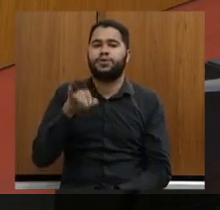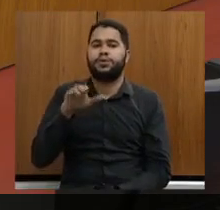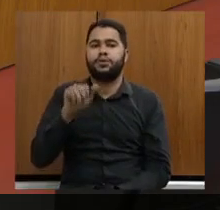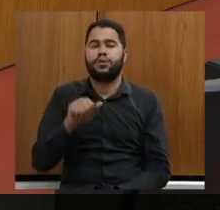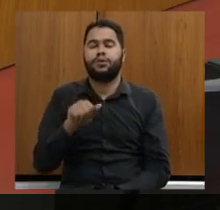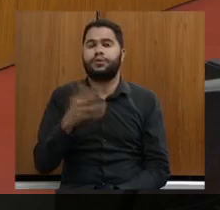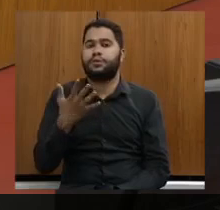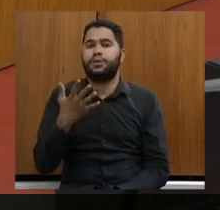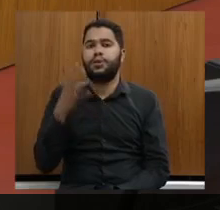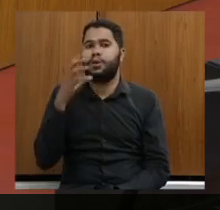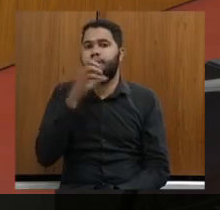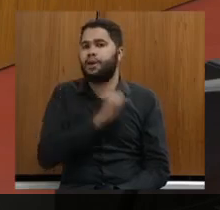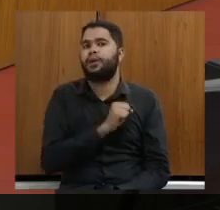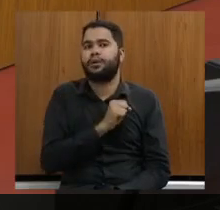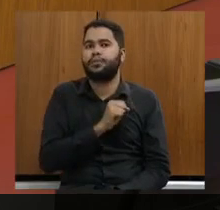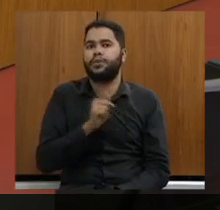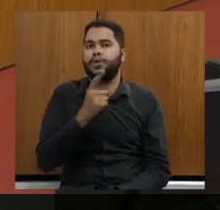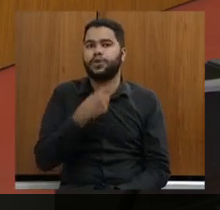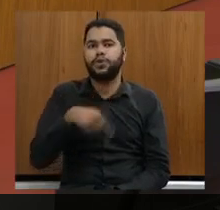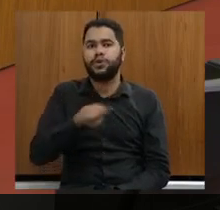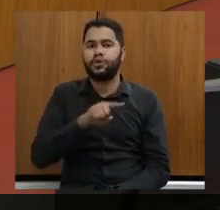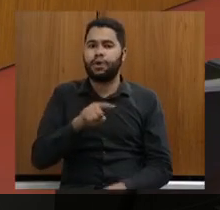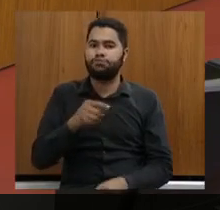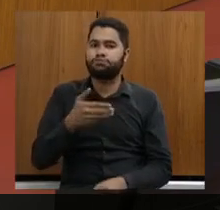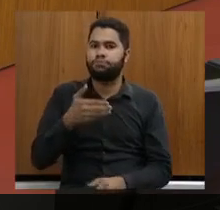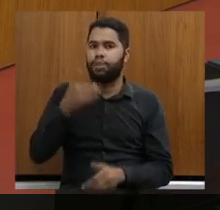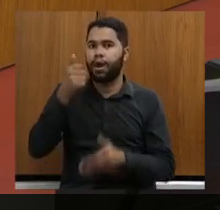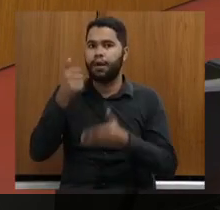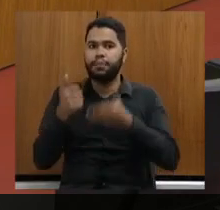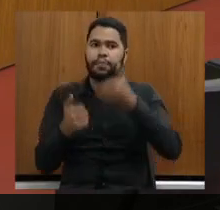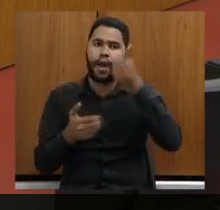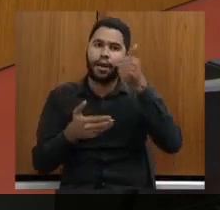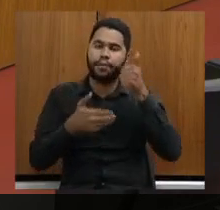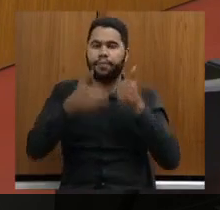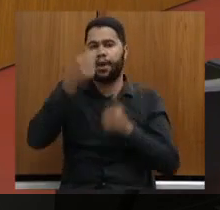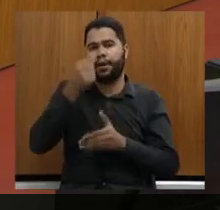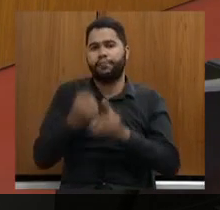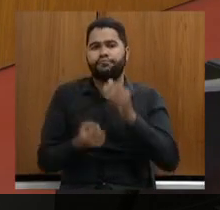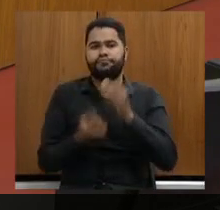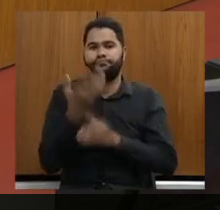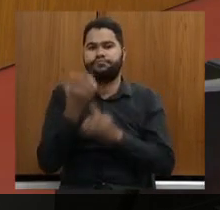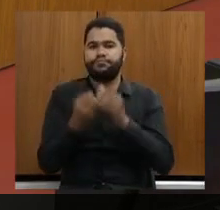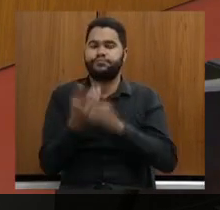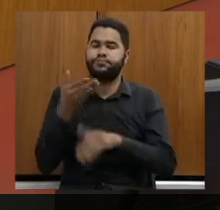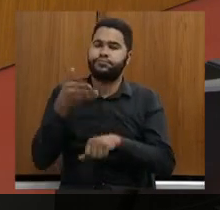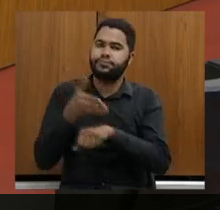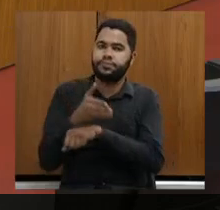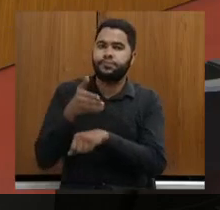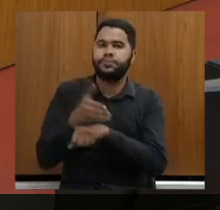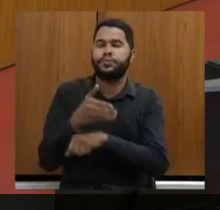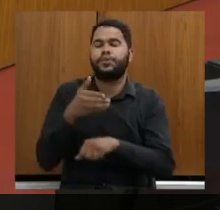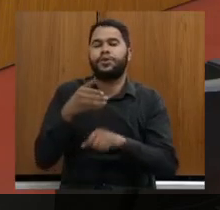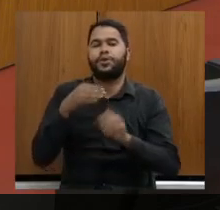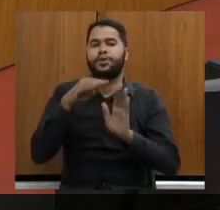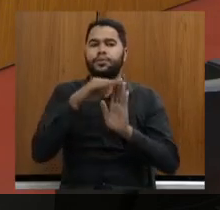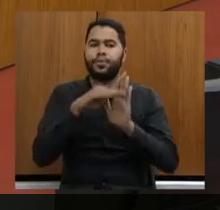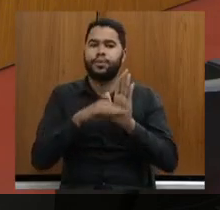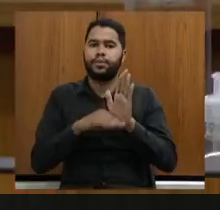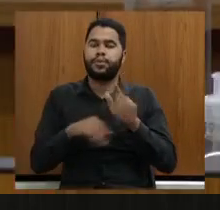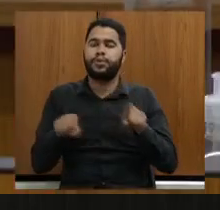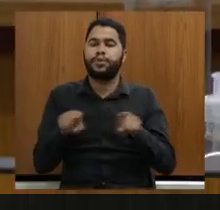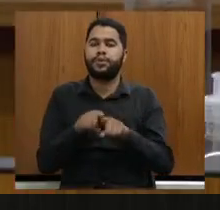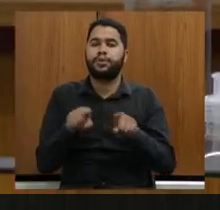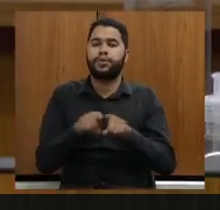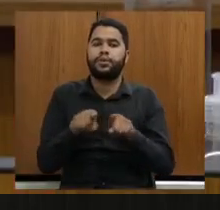muito muito rápido o que a gente vê essa melhorias para os produtores que acessam essa política e